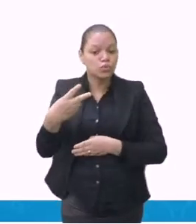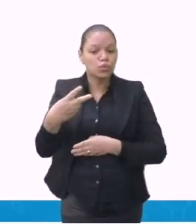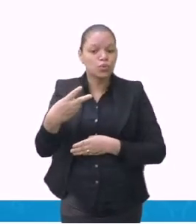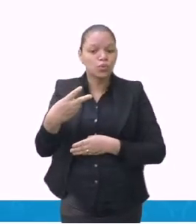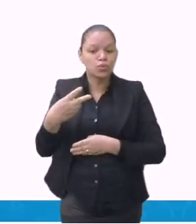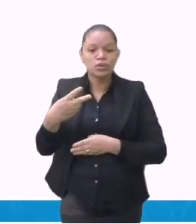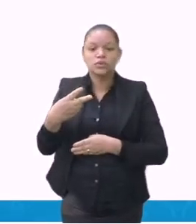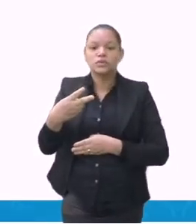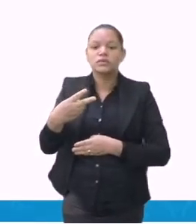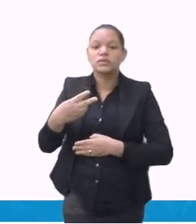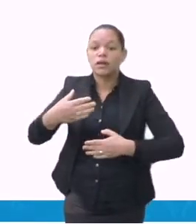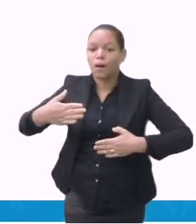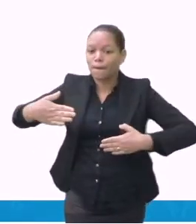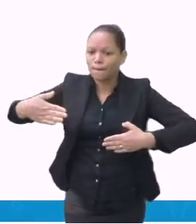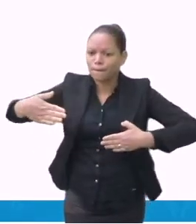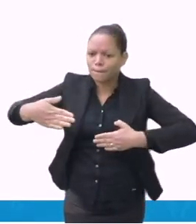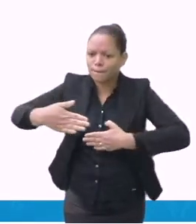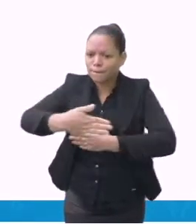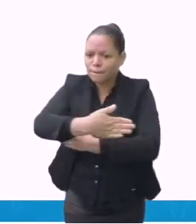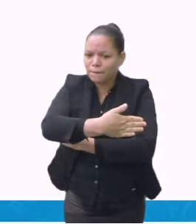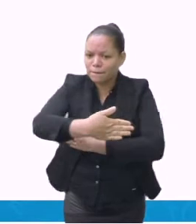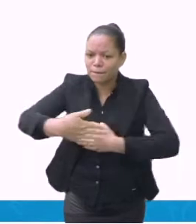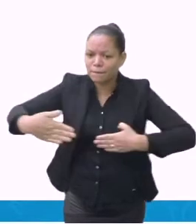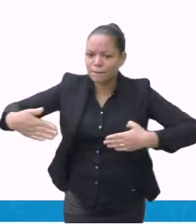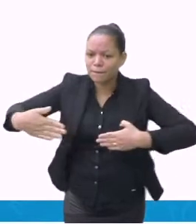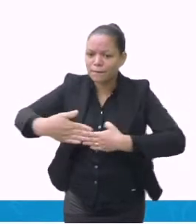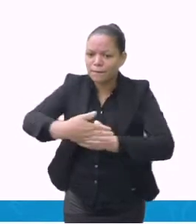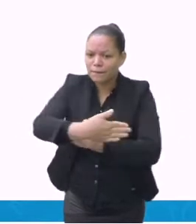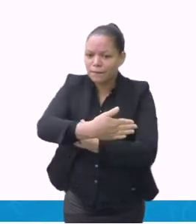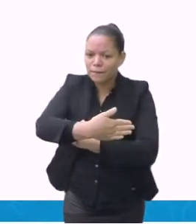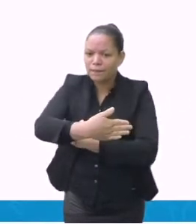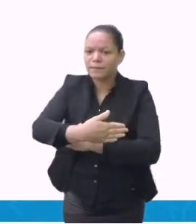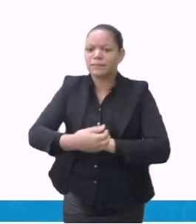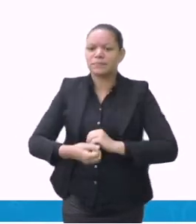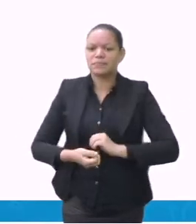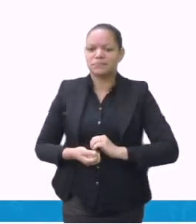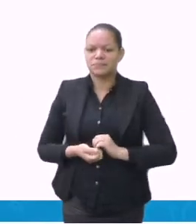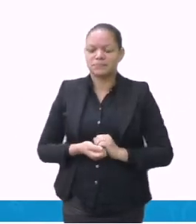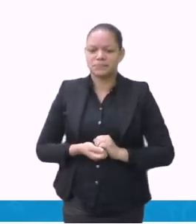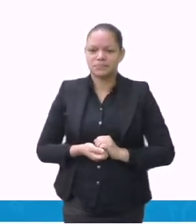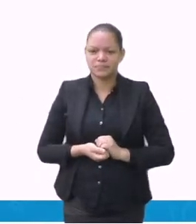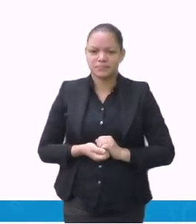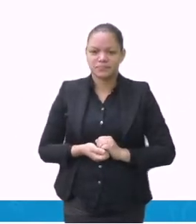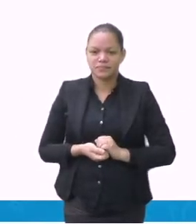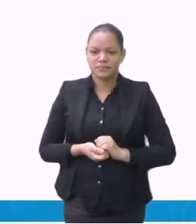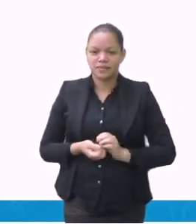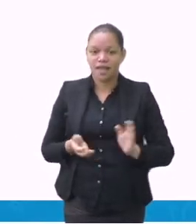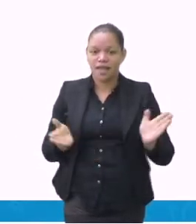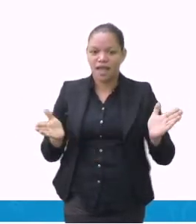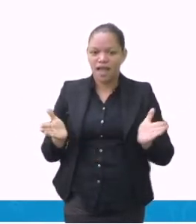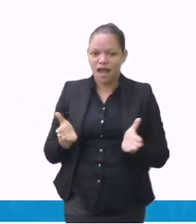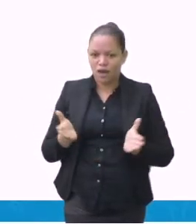Rua 1 e Rua 3. Agora, nós queremos aqui a Rua 1